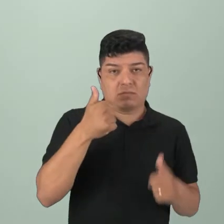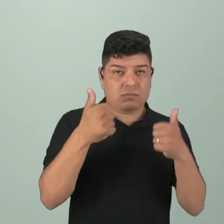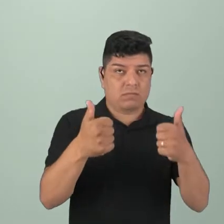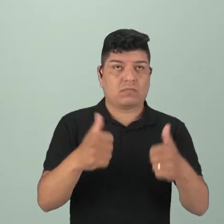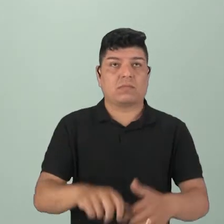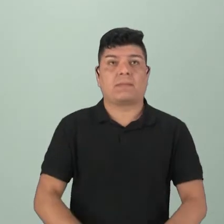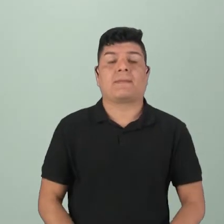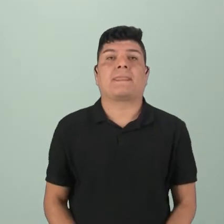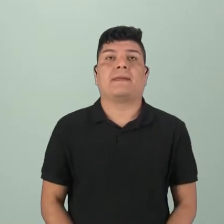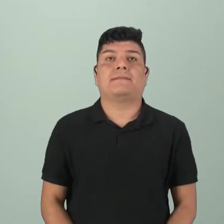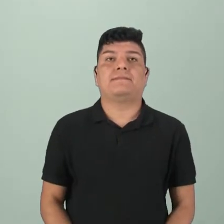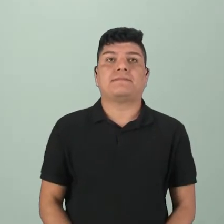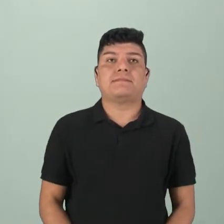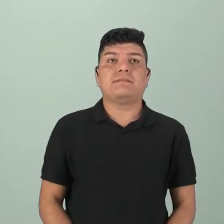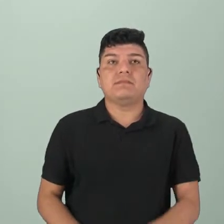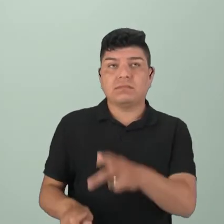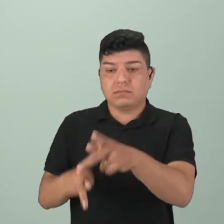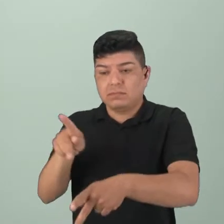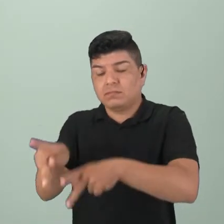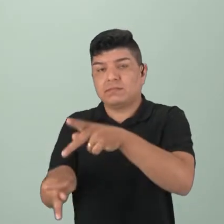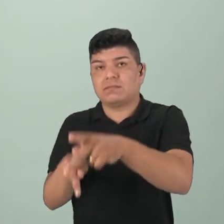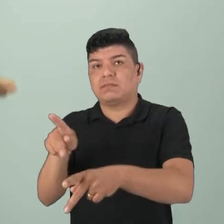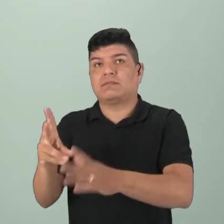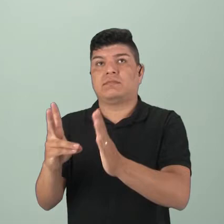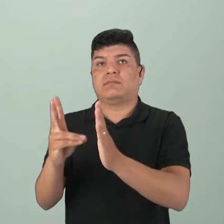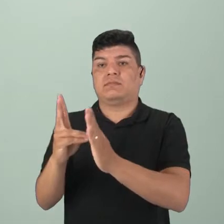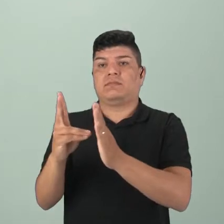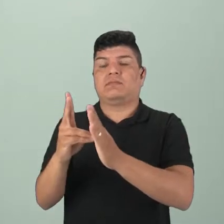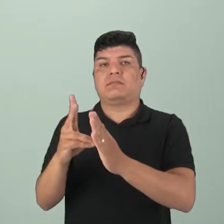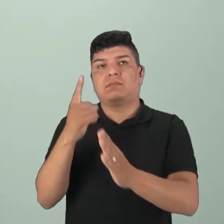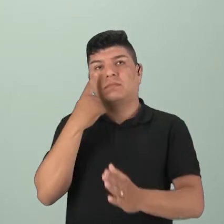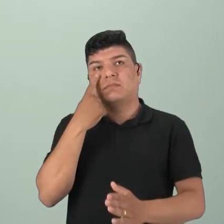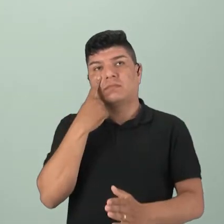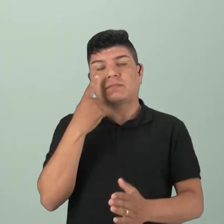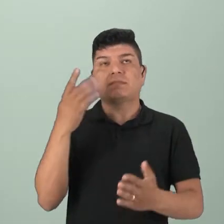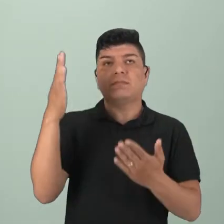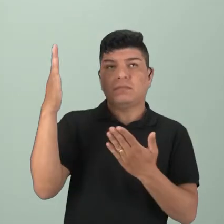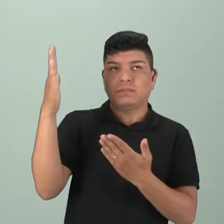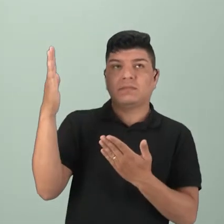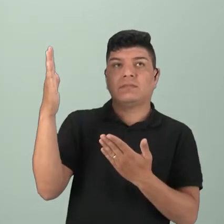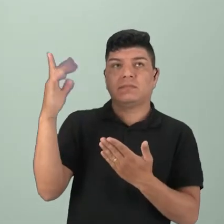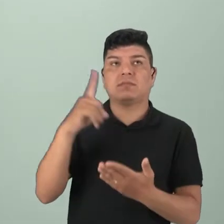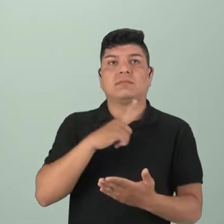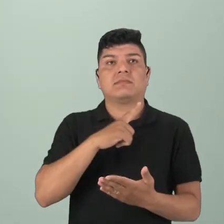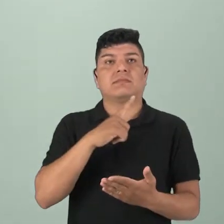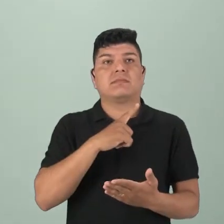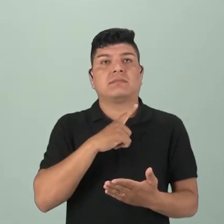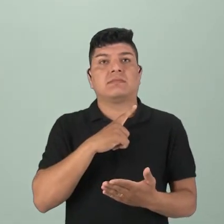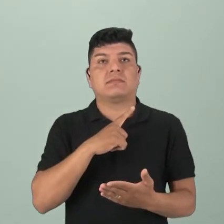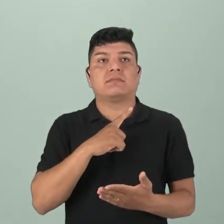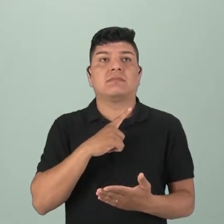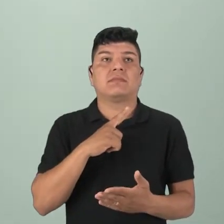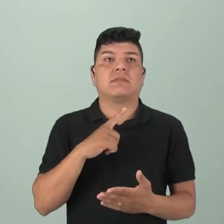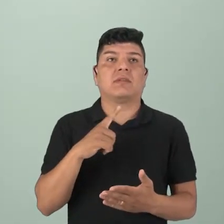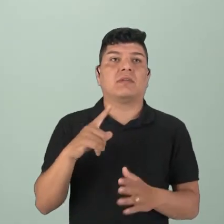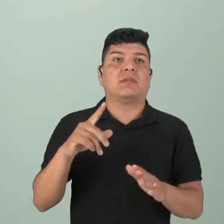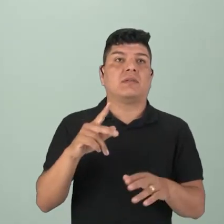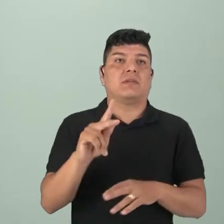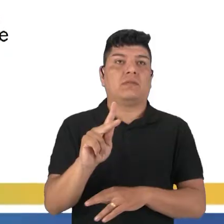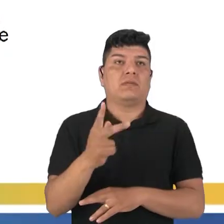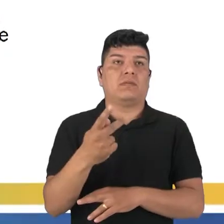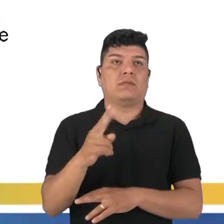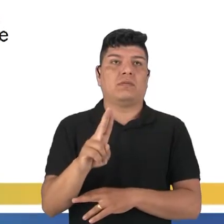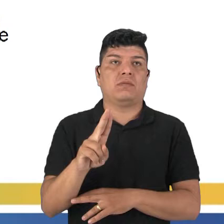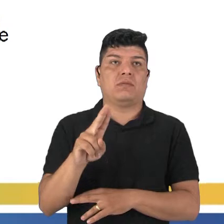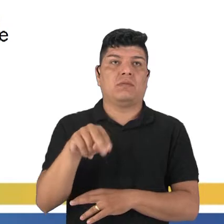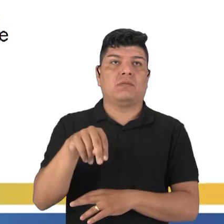Tá? E aí, então, sobre essas populações, pessoal, só para a gente ver um pouquinho, né? A gente tem os Runicuim, né?